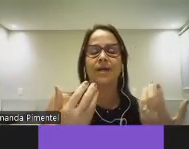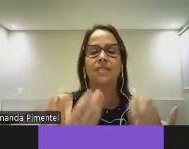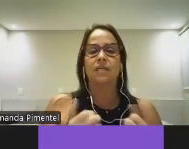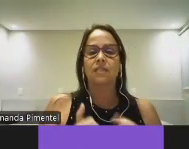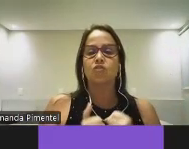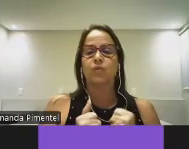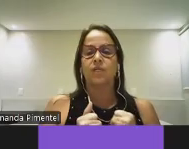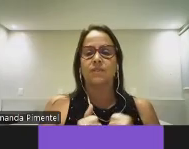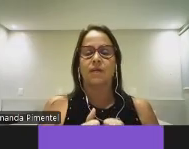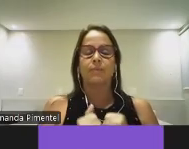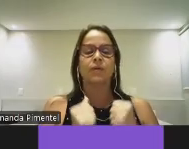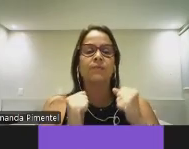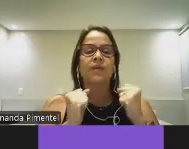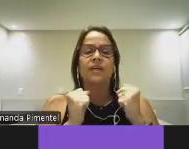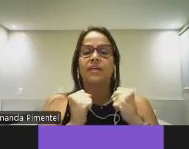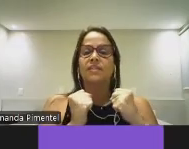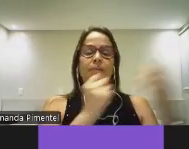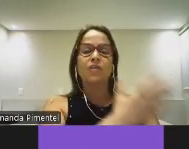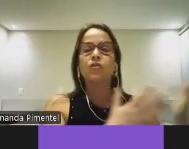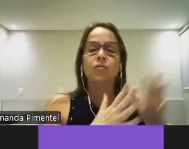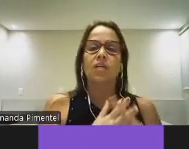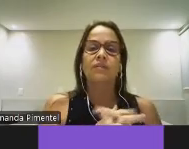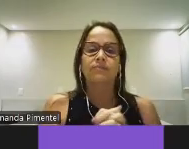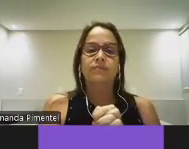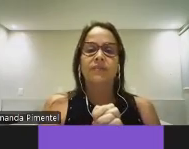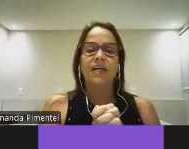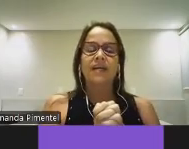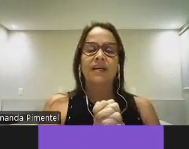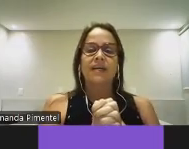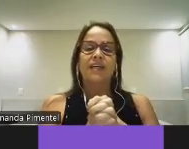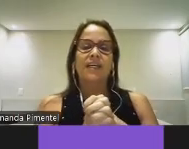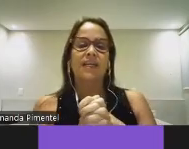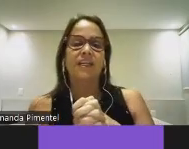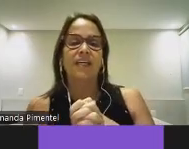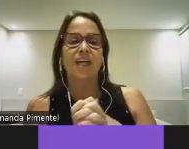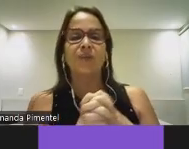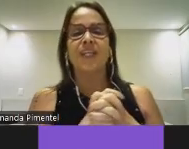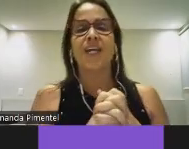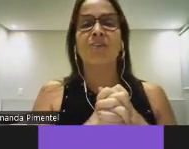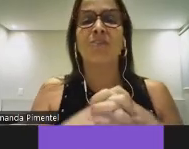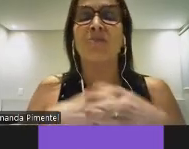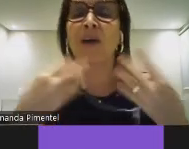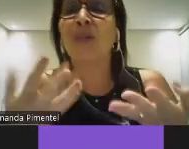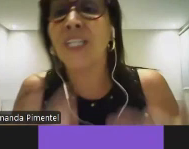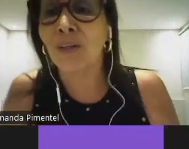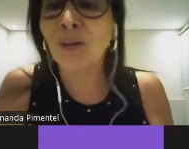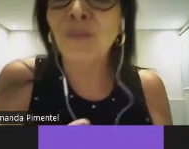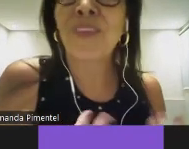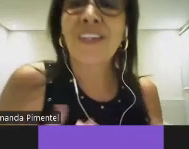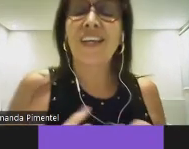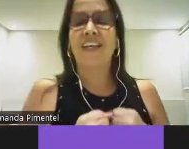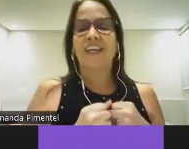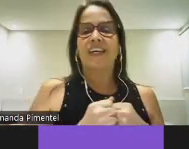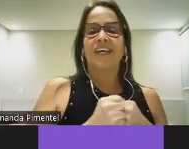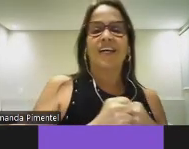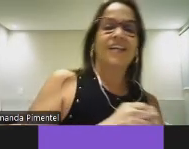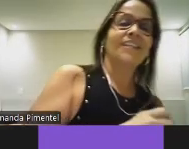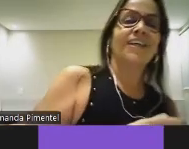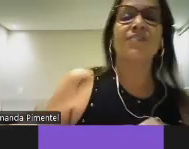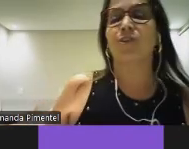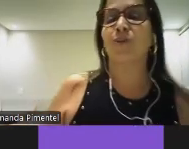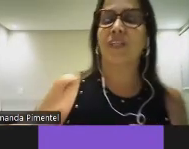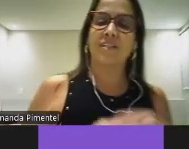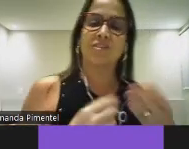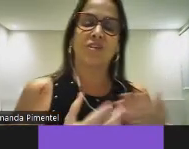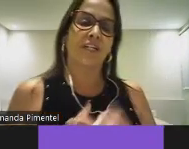gente ter pacientes, por exemplo, que se machuquem, né? E eu tenho meu tio, e